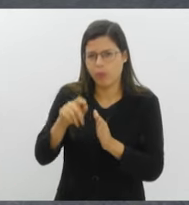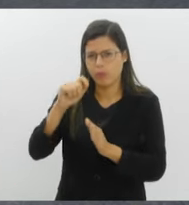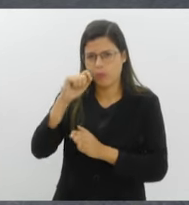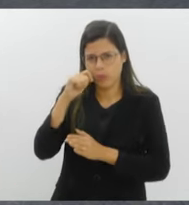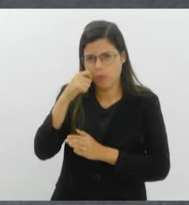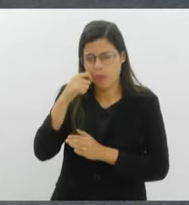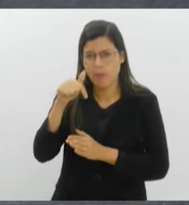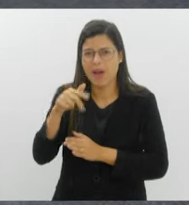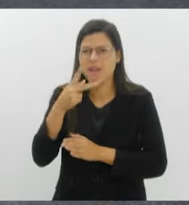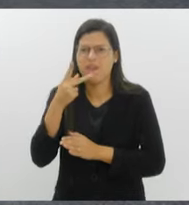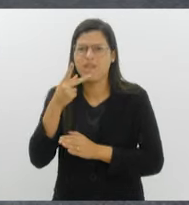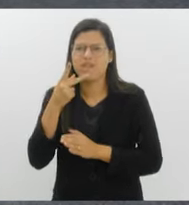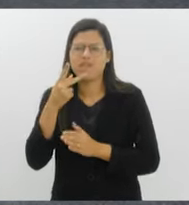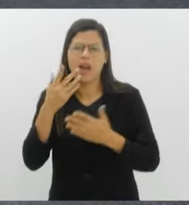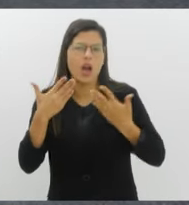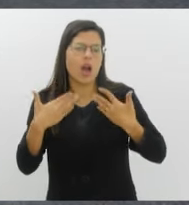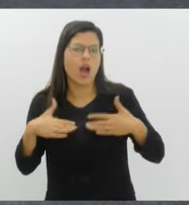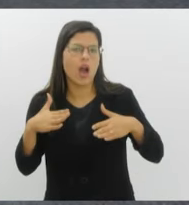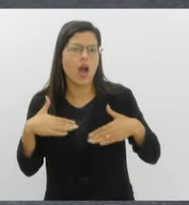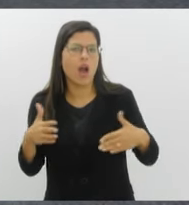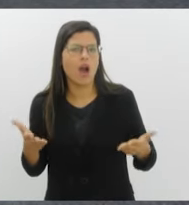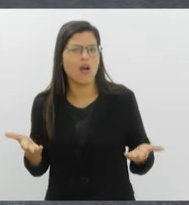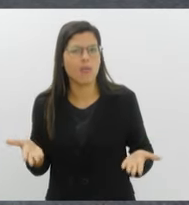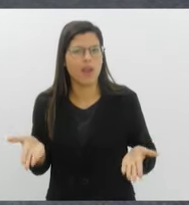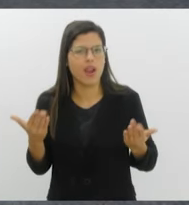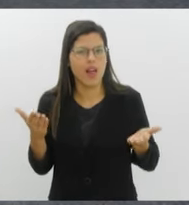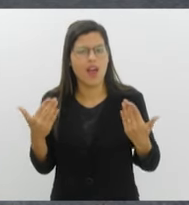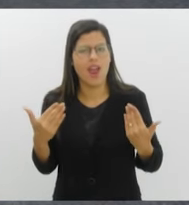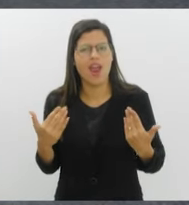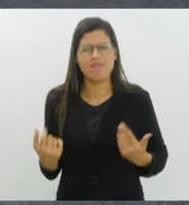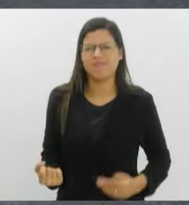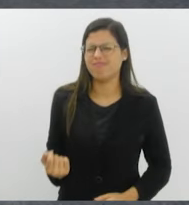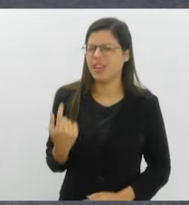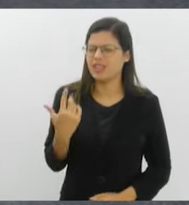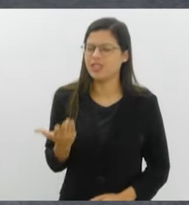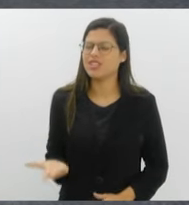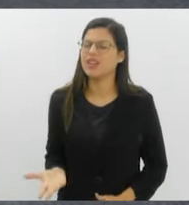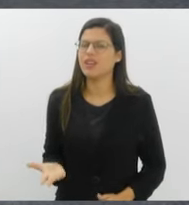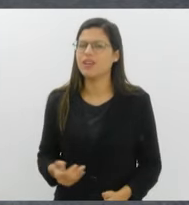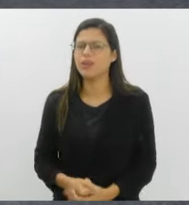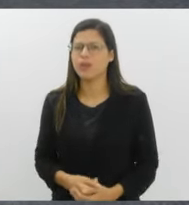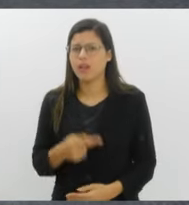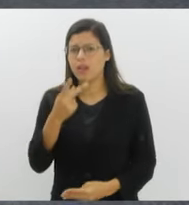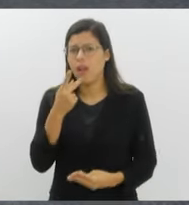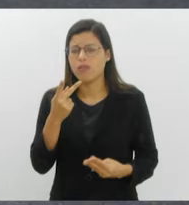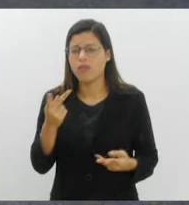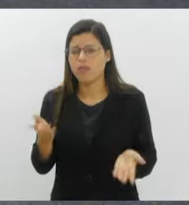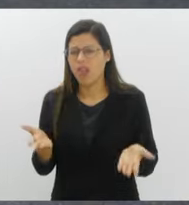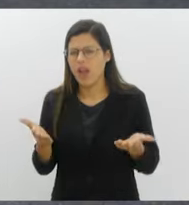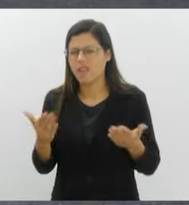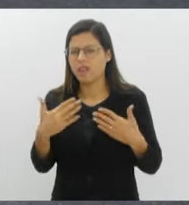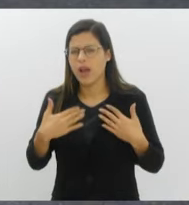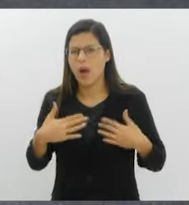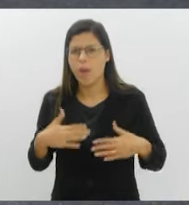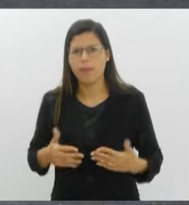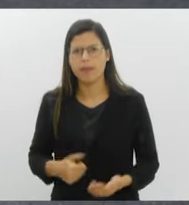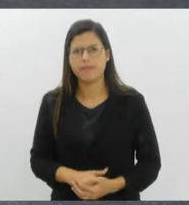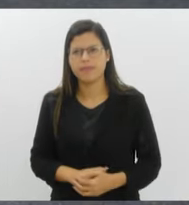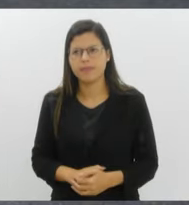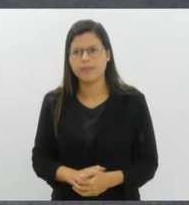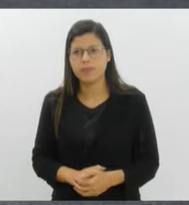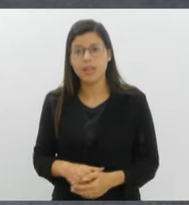molinho, eles falam manso, eles são meio esquisitos. Falou mole. E aí,